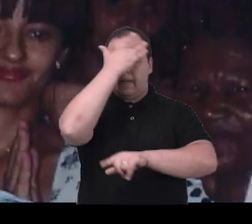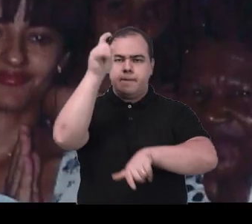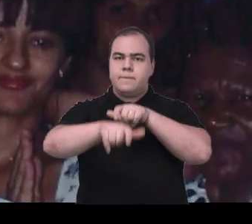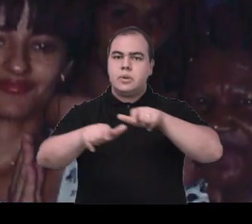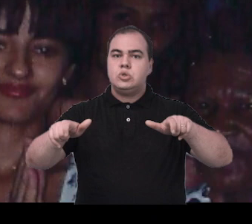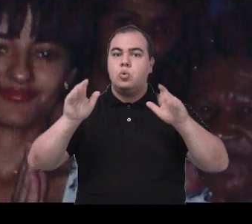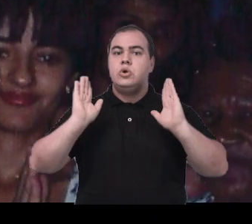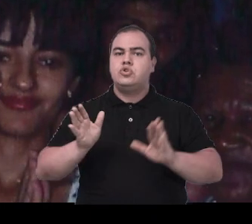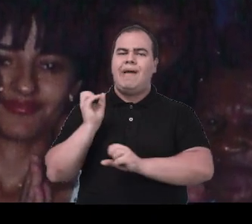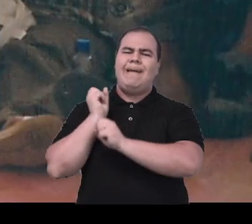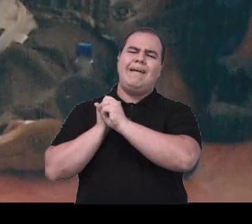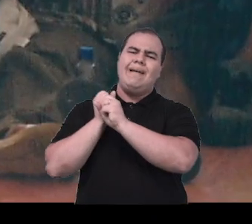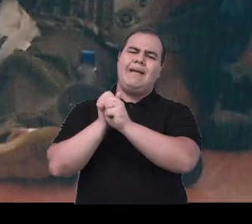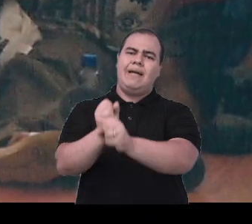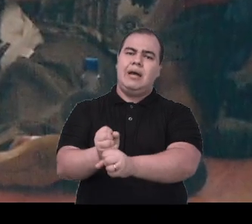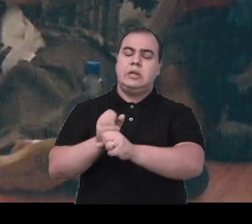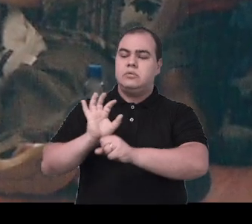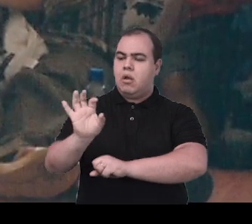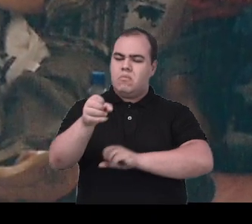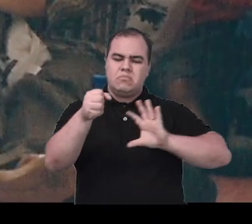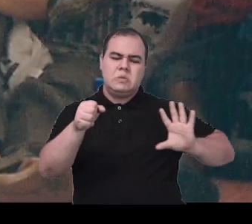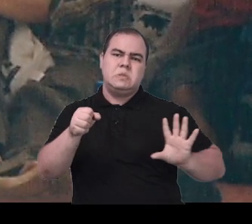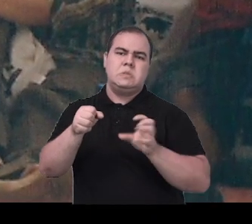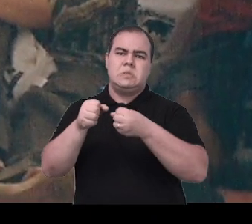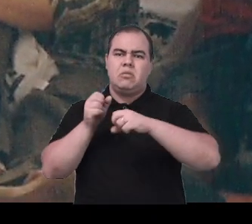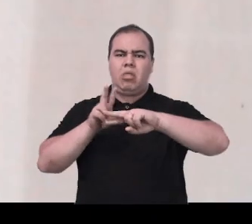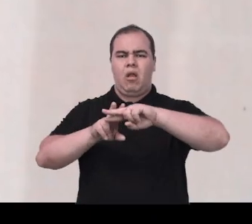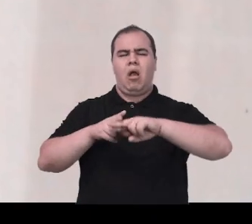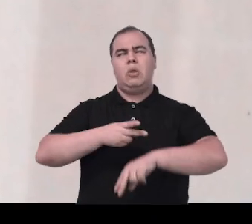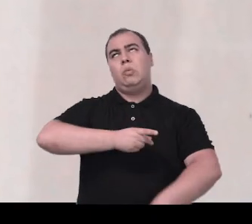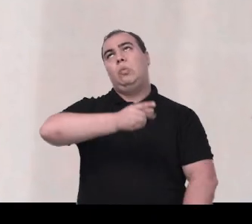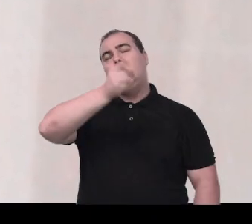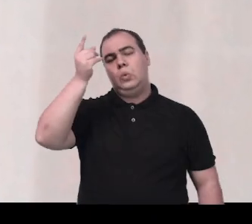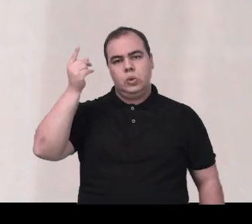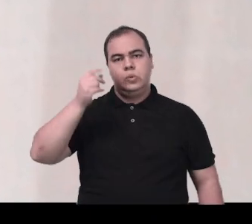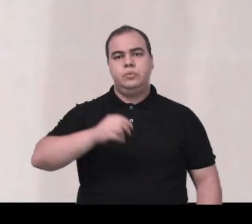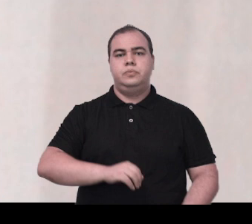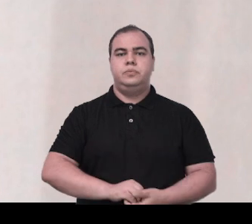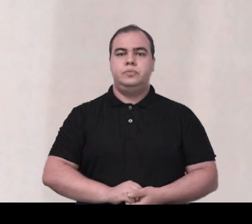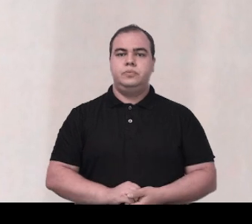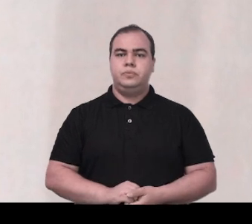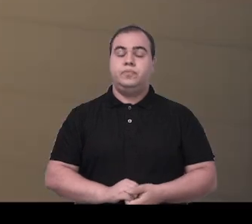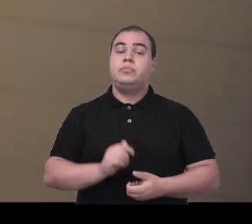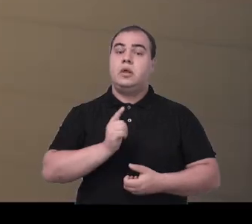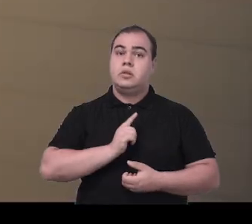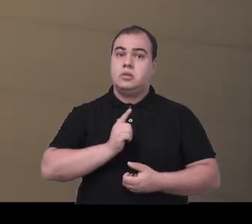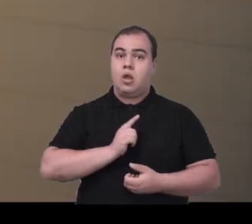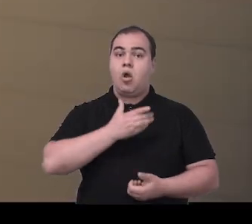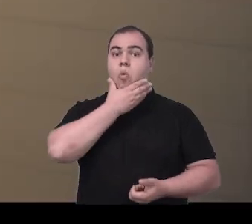dessas pessoas que passaram anos trancadas e também dos novos casos. Uma vez veio